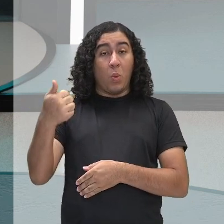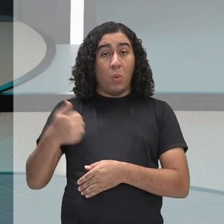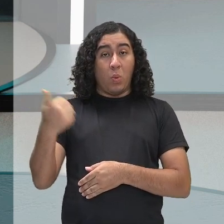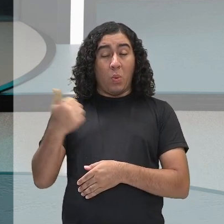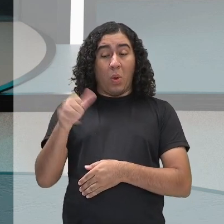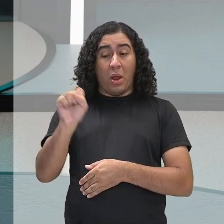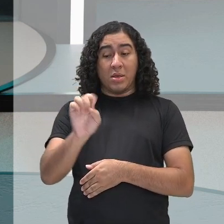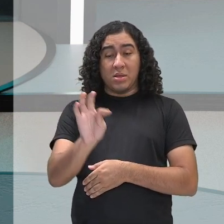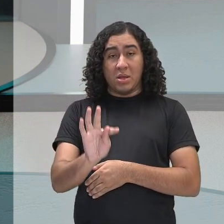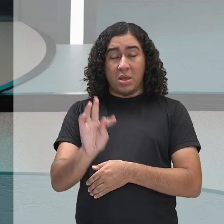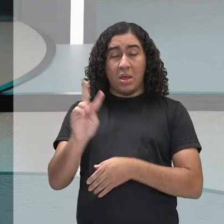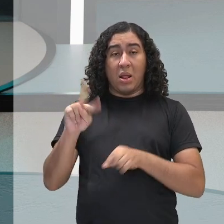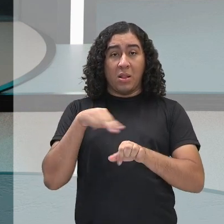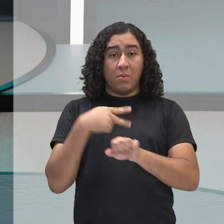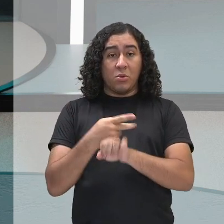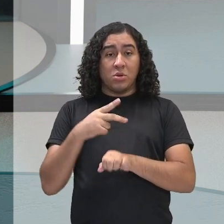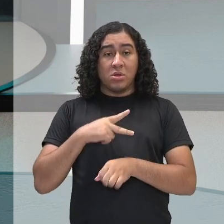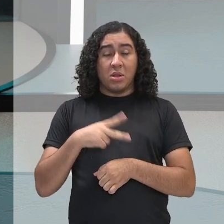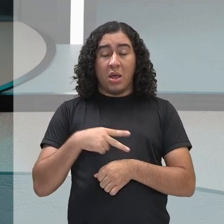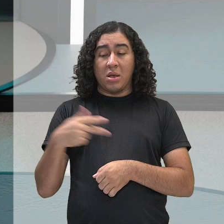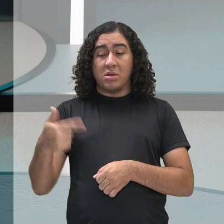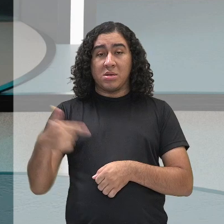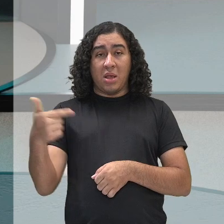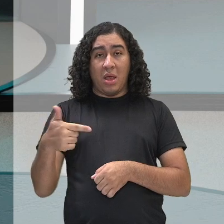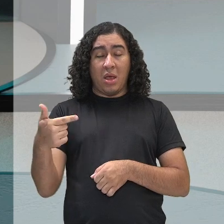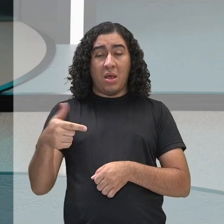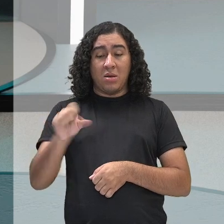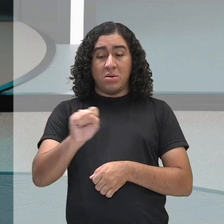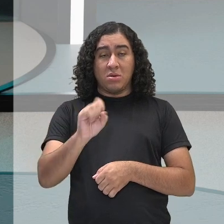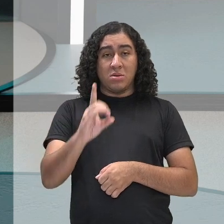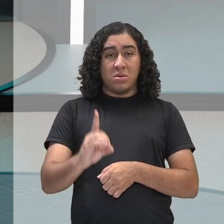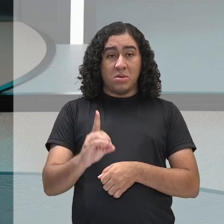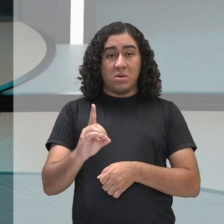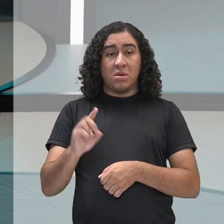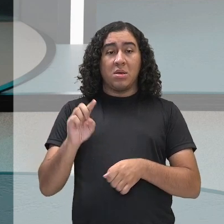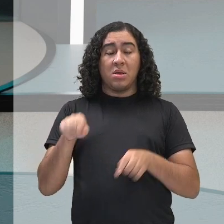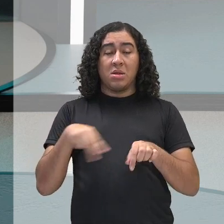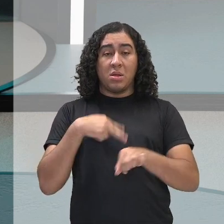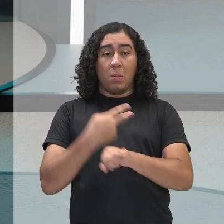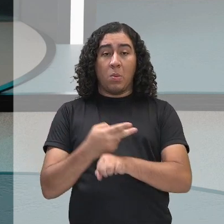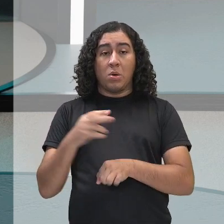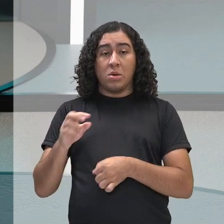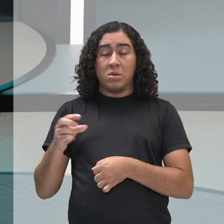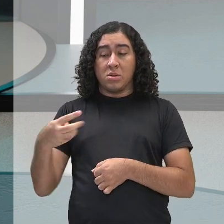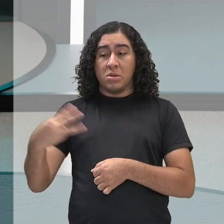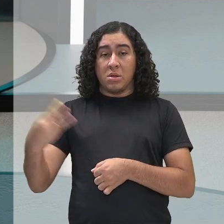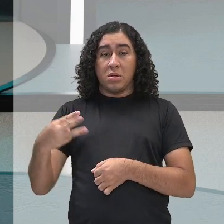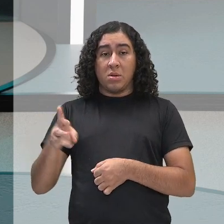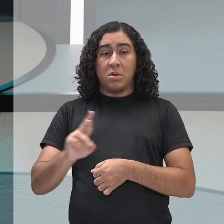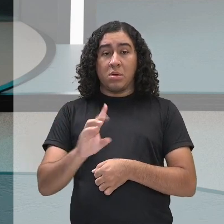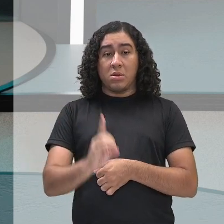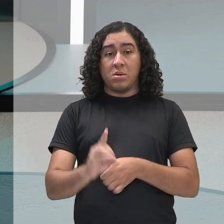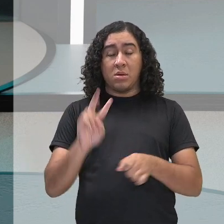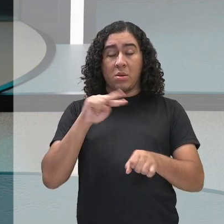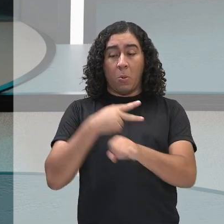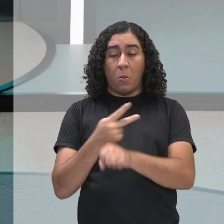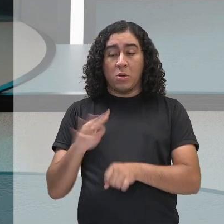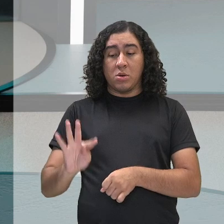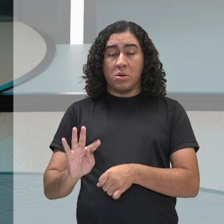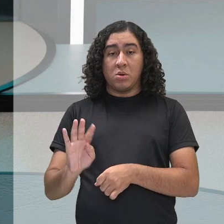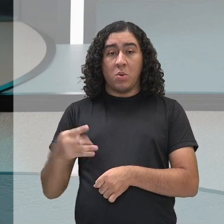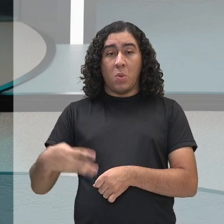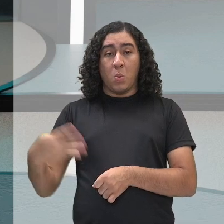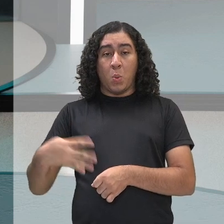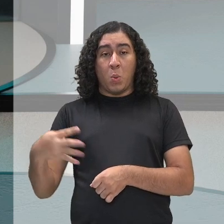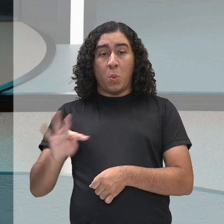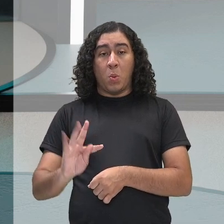seguida, second, third e fourth. Então, first, primeiro, second, segundo,